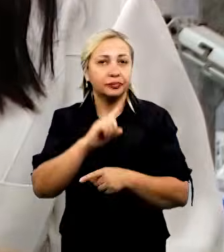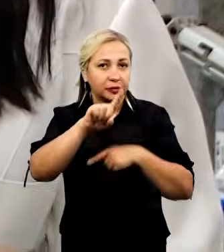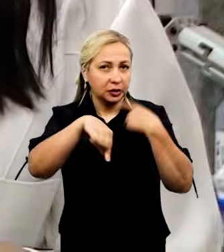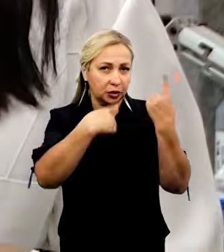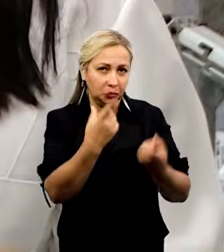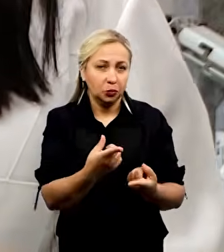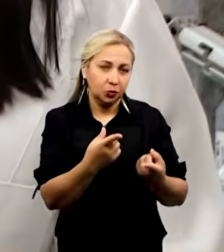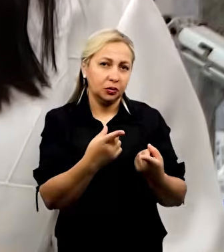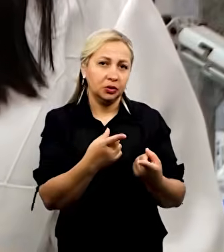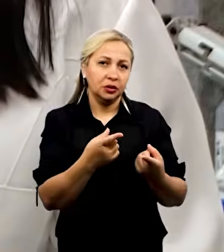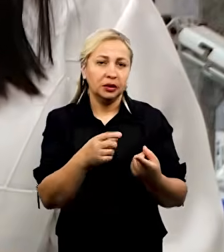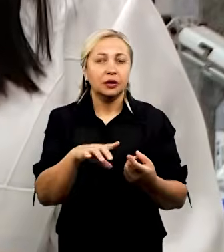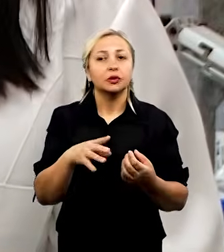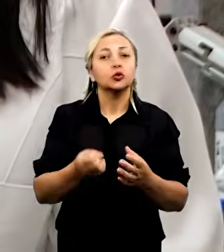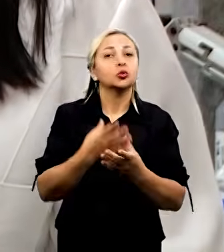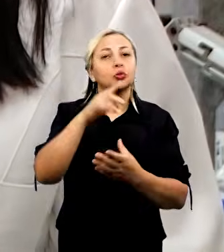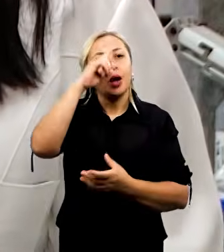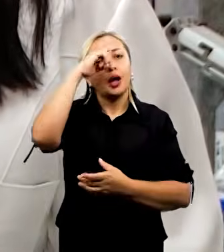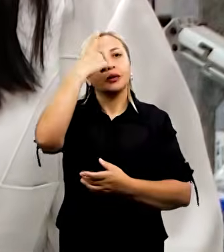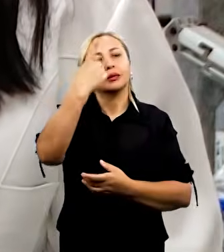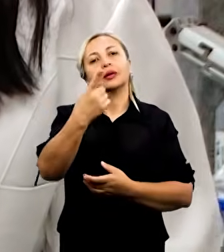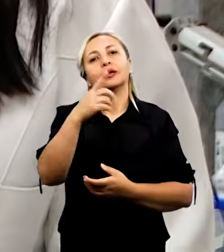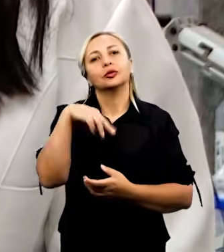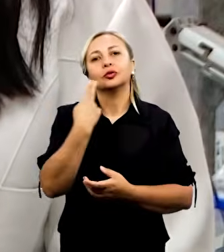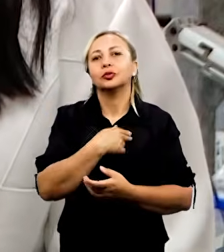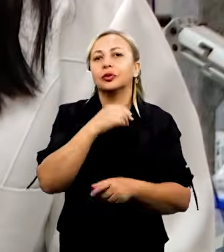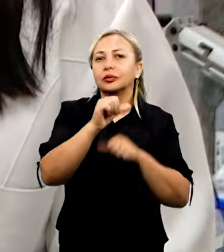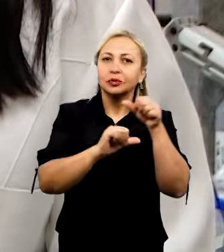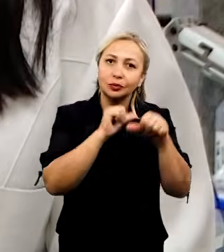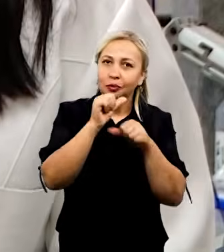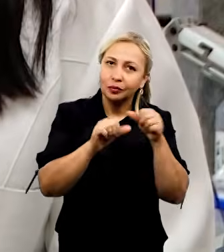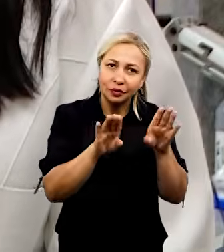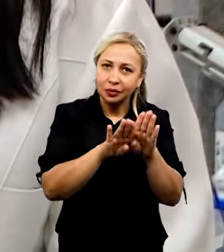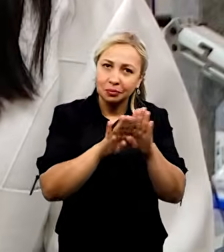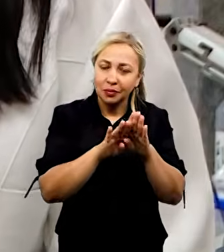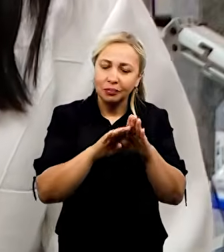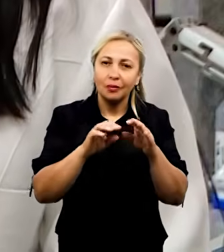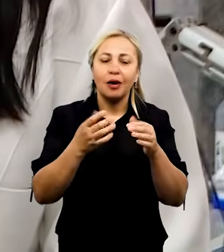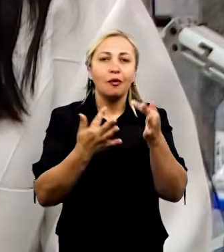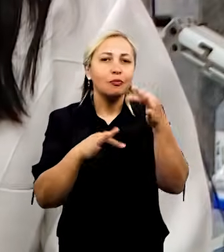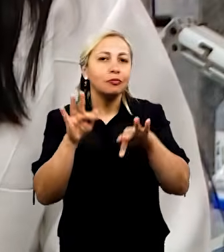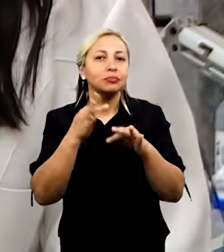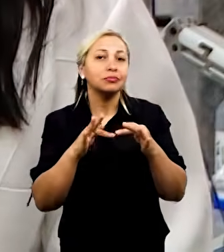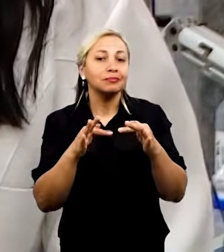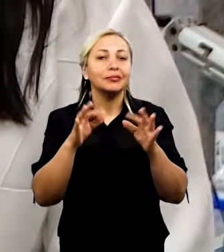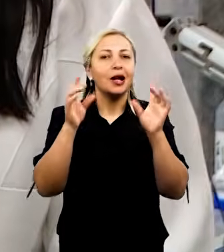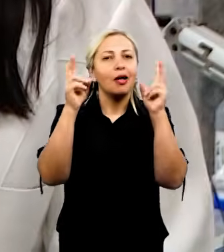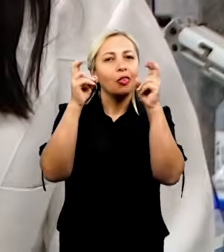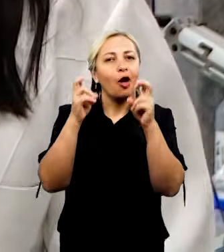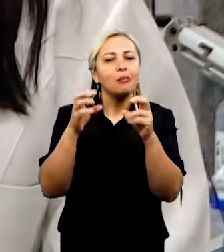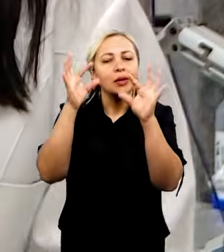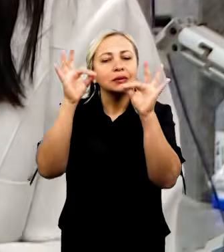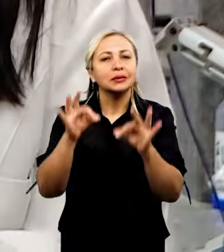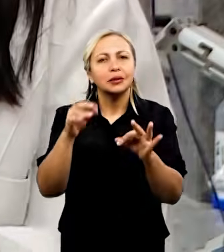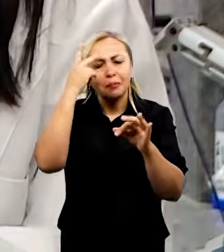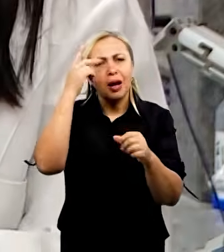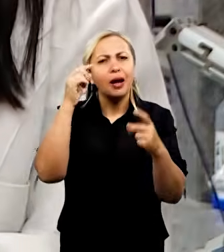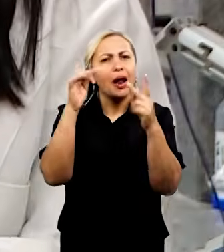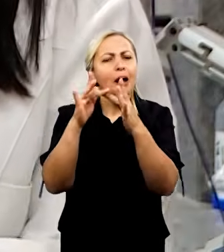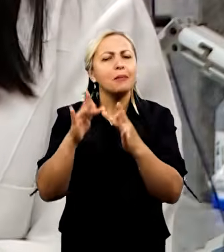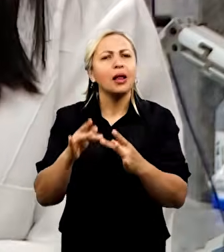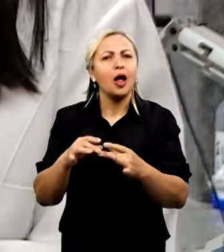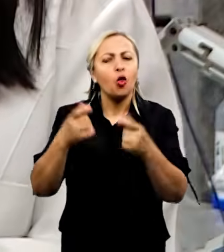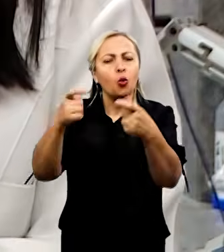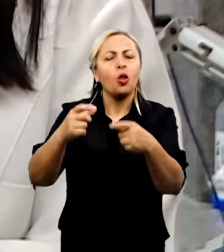E aí depois veio a ideia de a gente desenvolver uma formulação tópica para aplicar